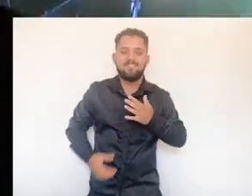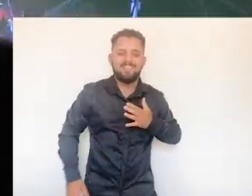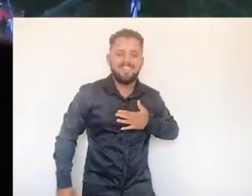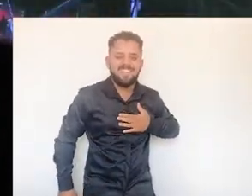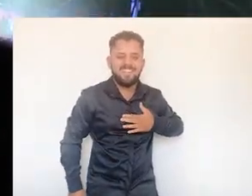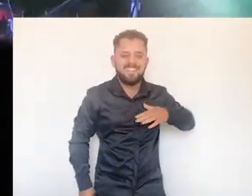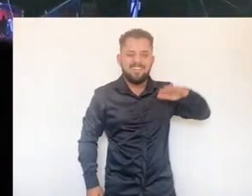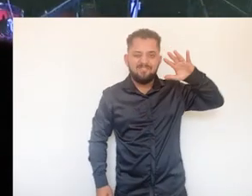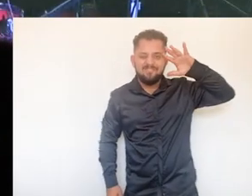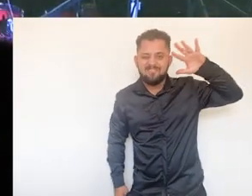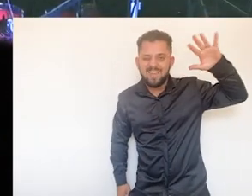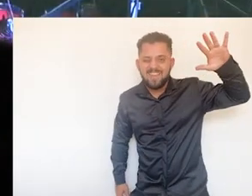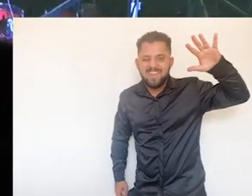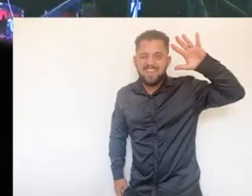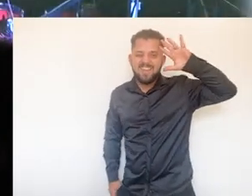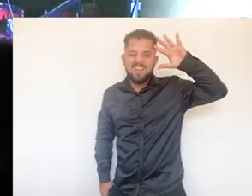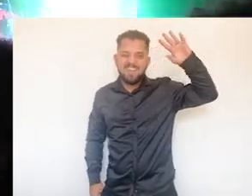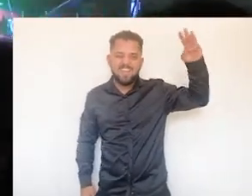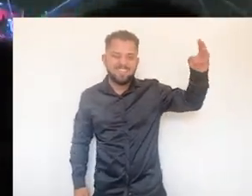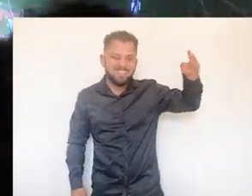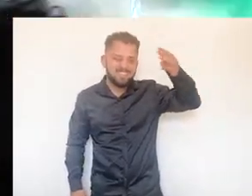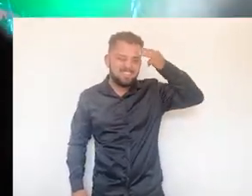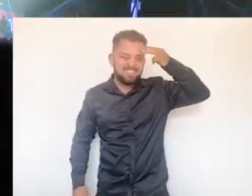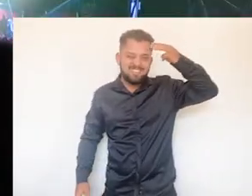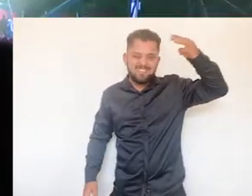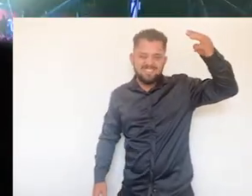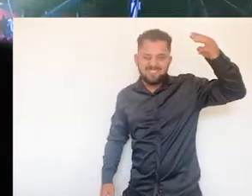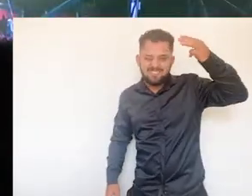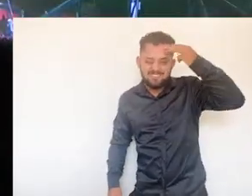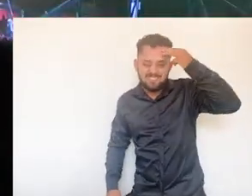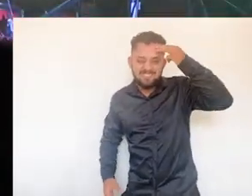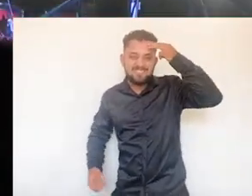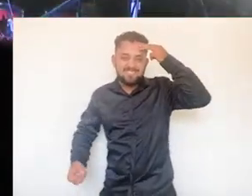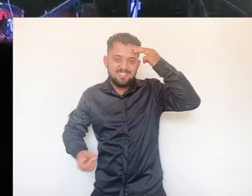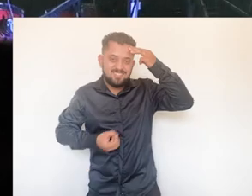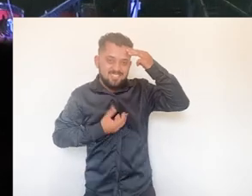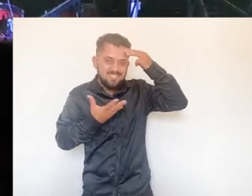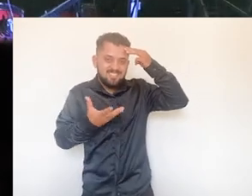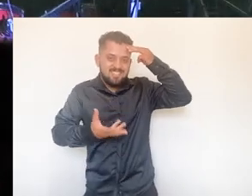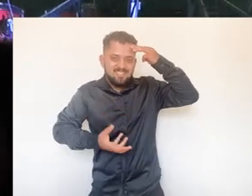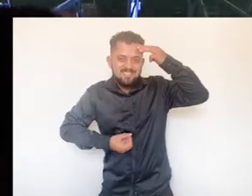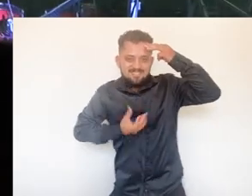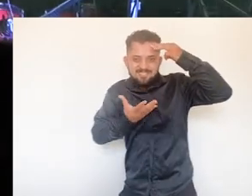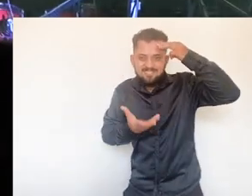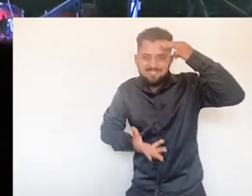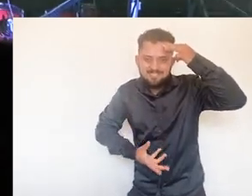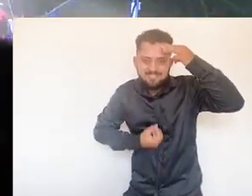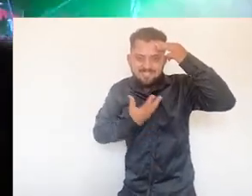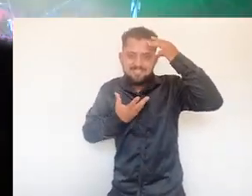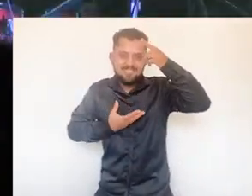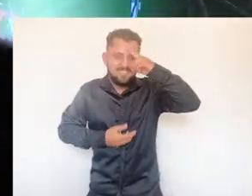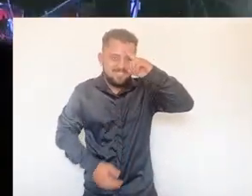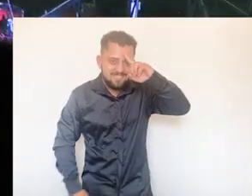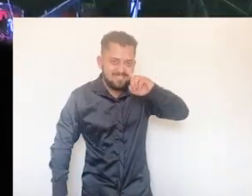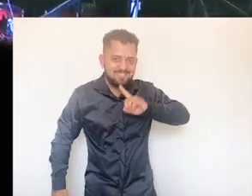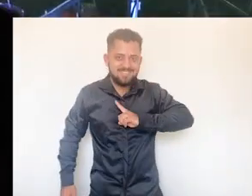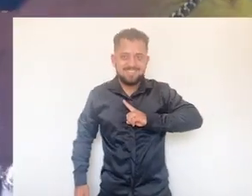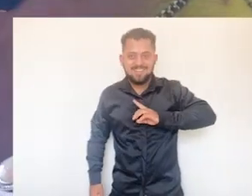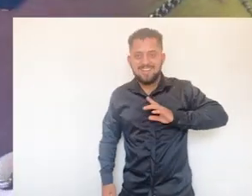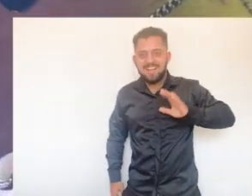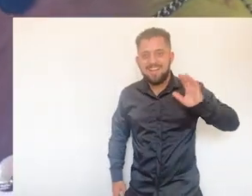Minha mente flui e se expressa, o meu corpo é território